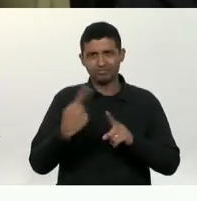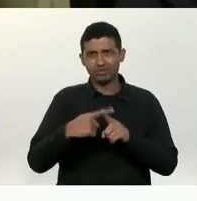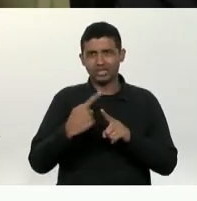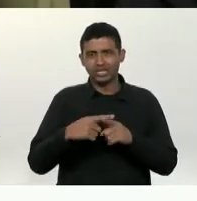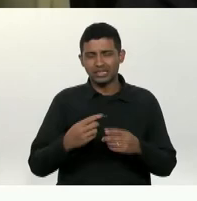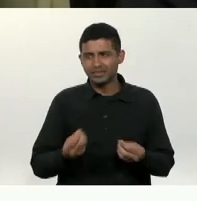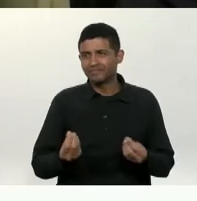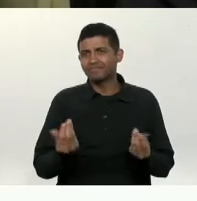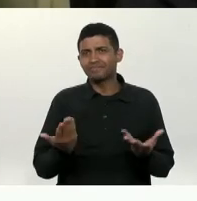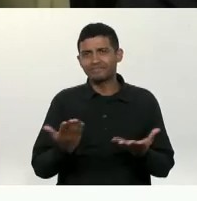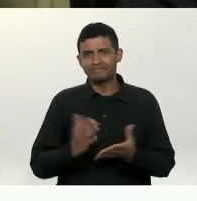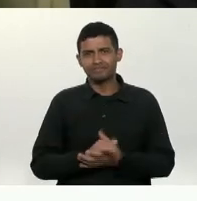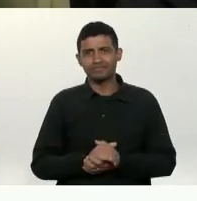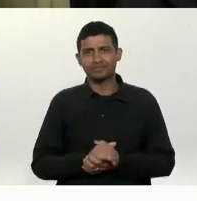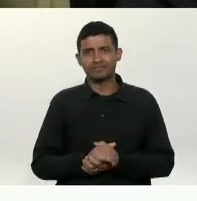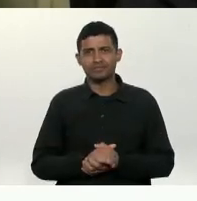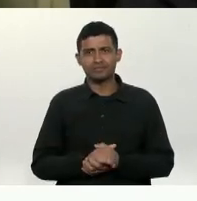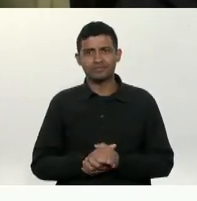material